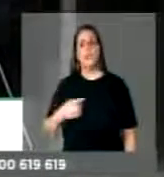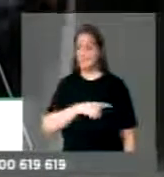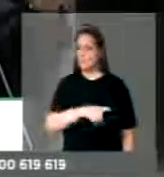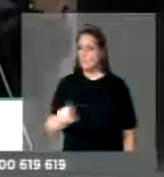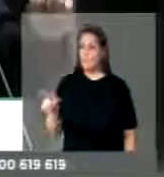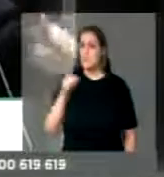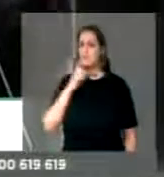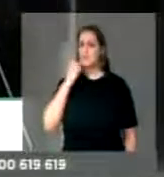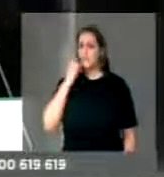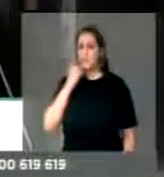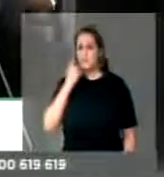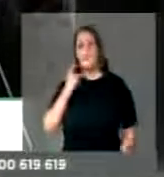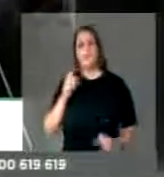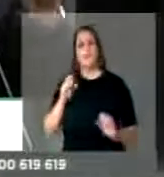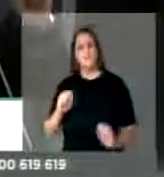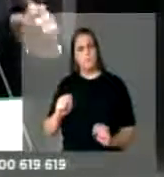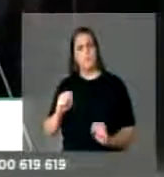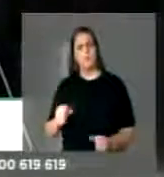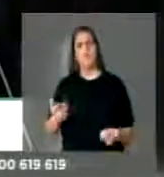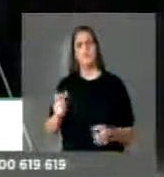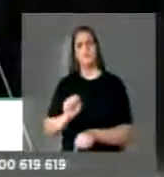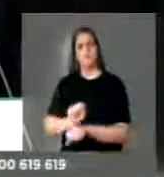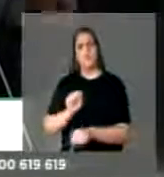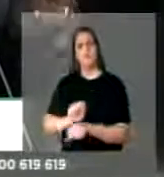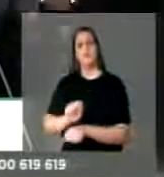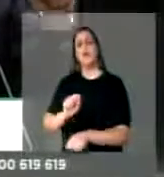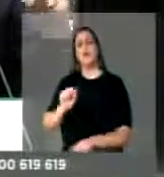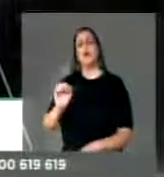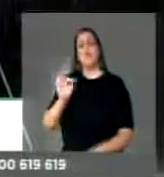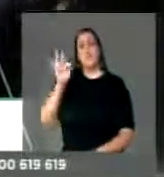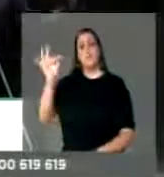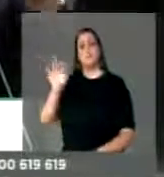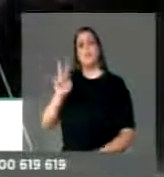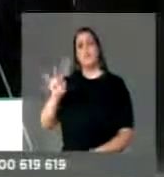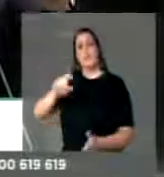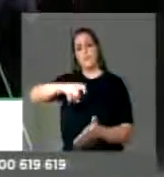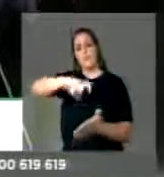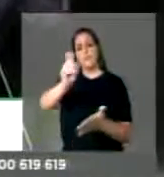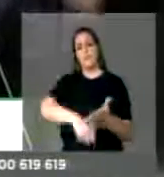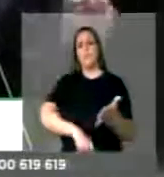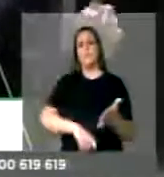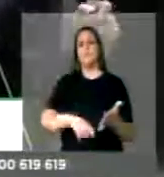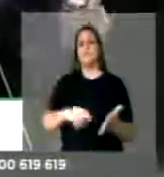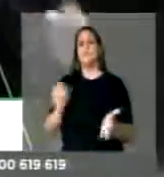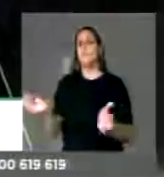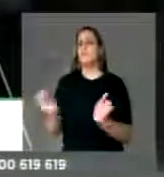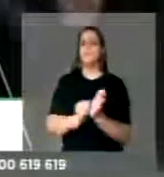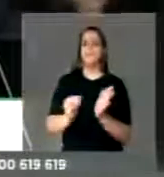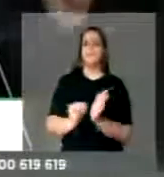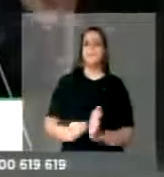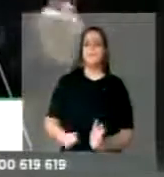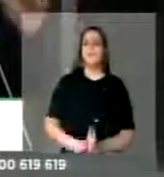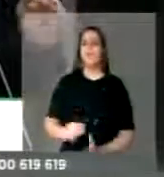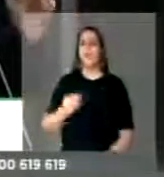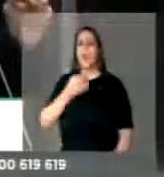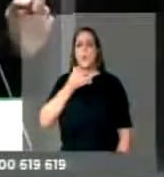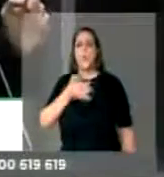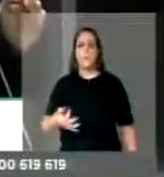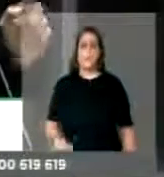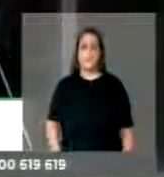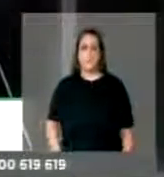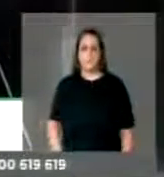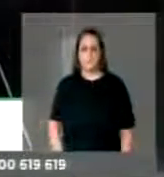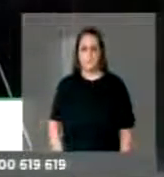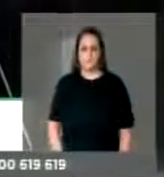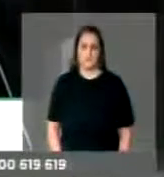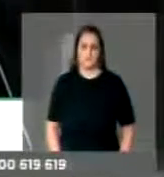deputados e partidos terão a oportunidade de colocar a sua digital e dizendo o que é que querem dessa situação, o que pensam desta situação.